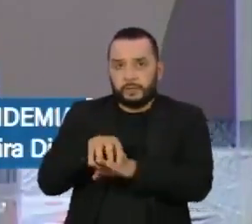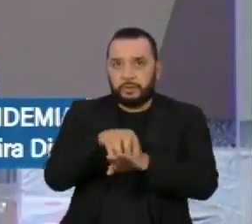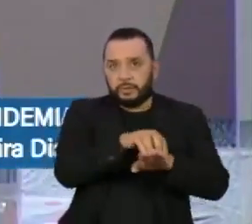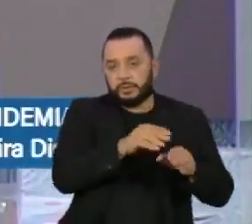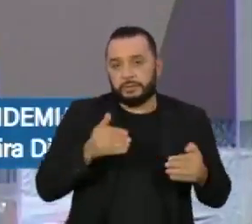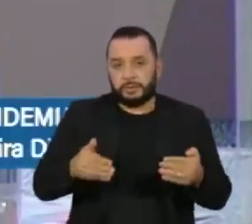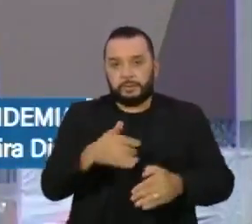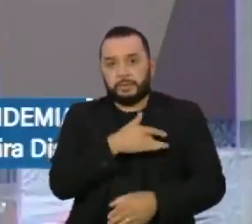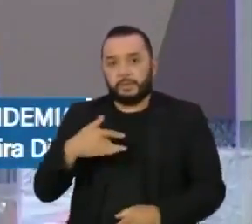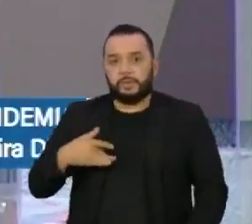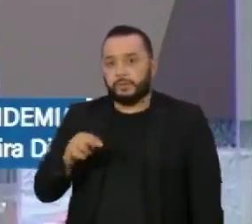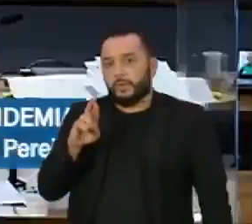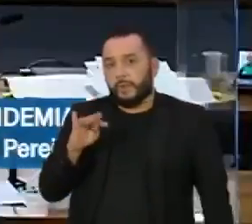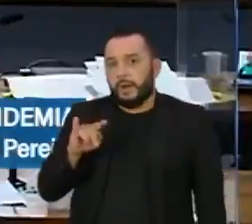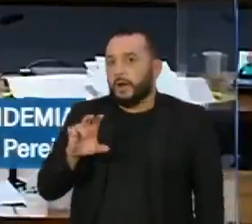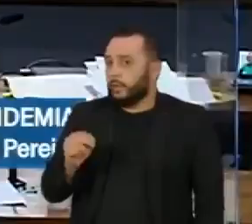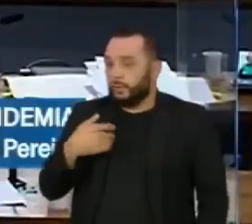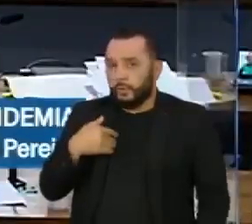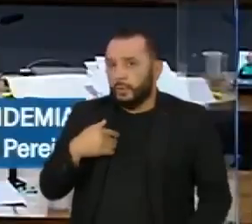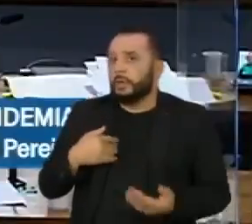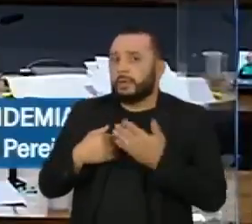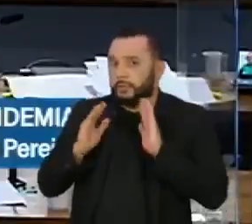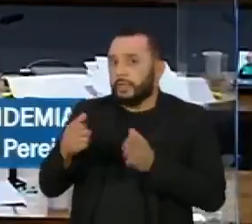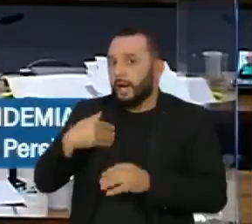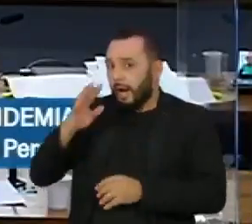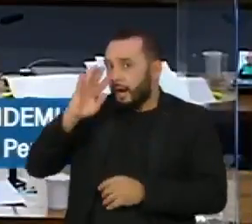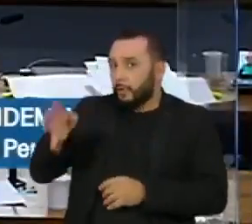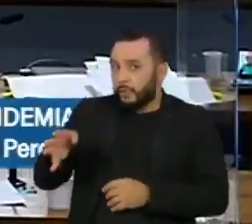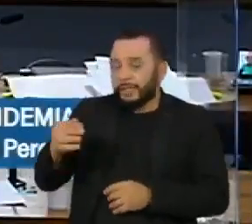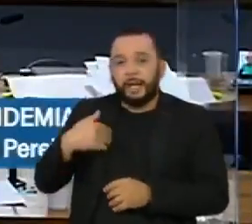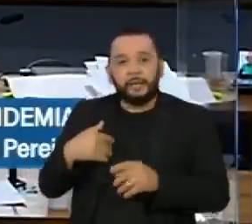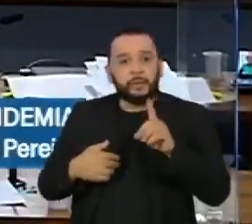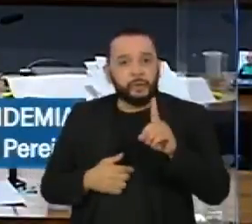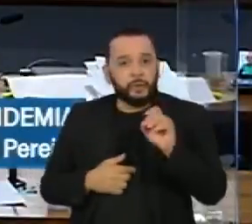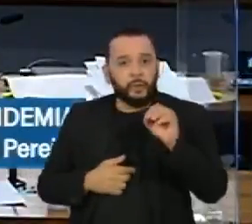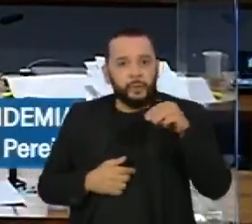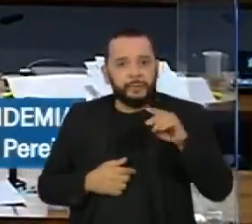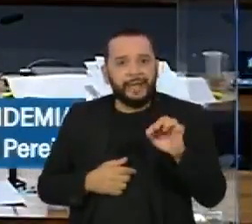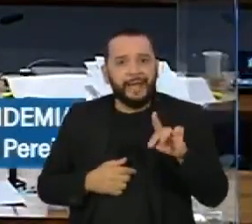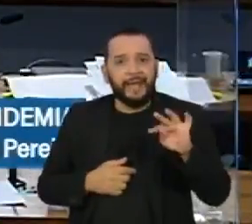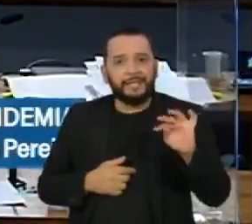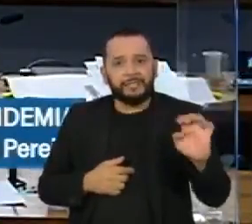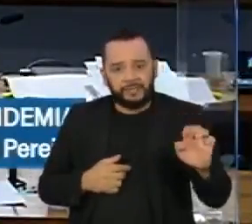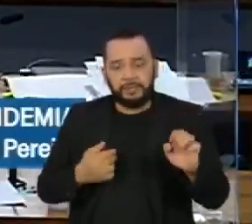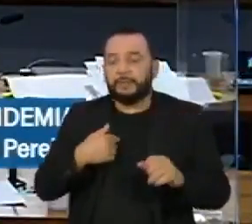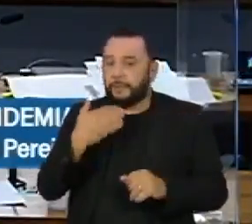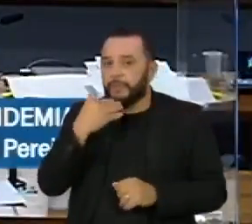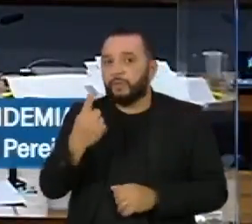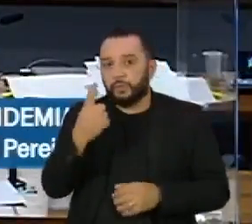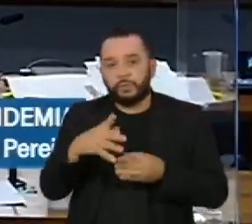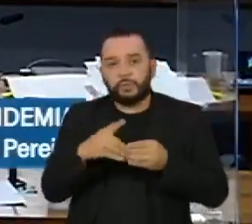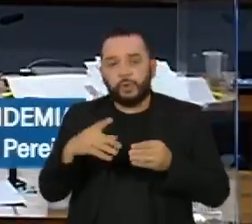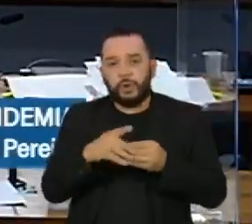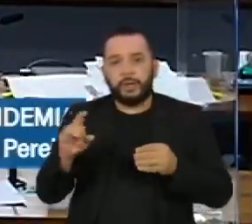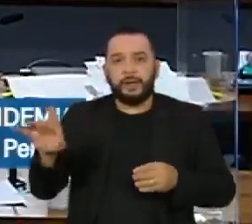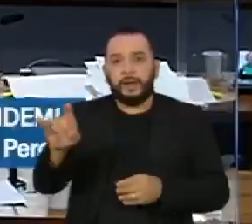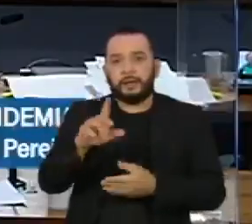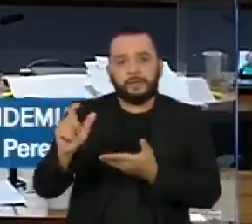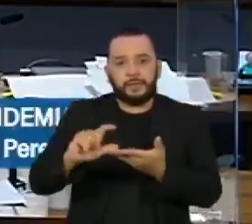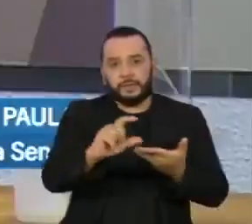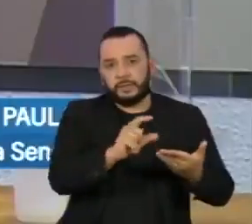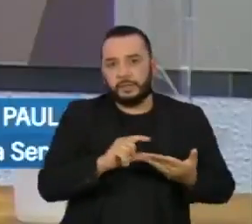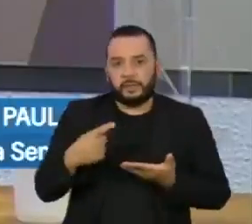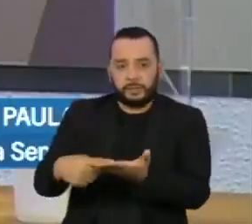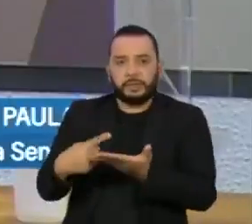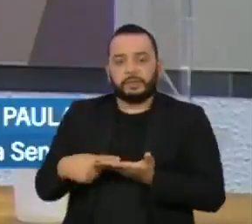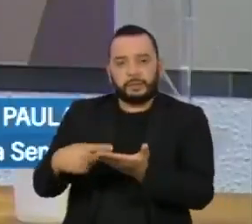Saúde, Roberto Ferreira Dias, que foi acusado pelo cabo Dominguete de pedir US$ 1 em propina por vacina na negociação com a